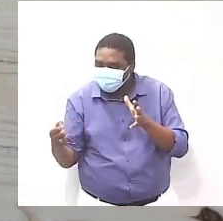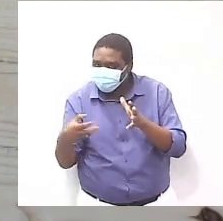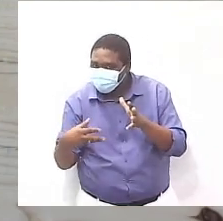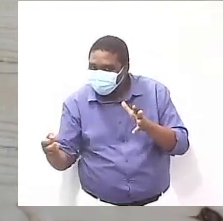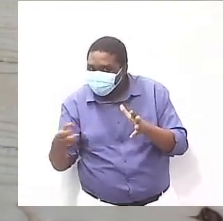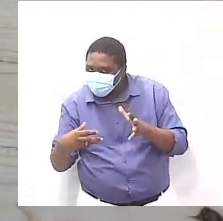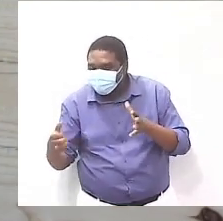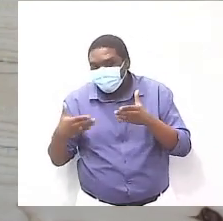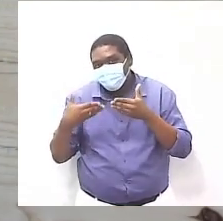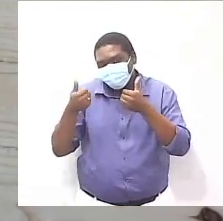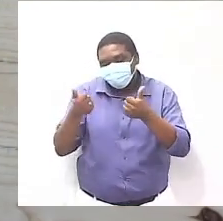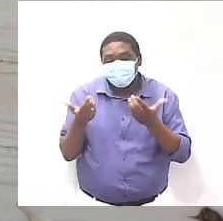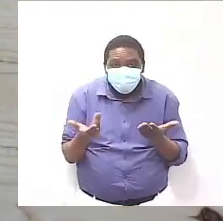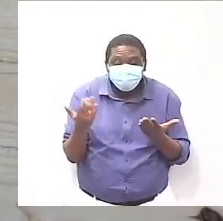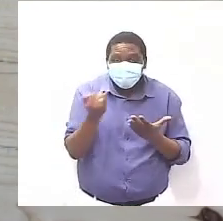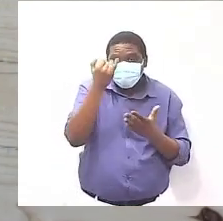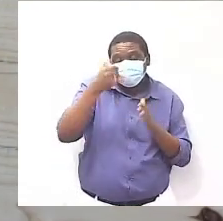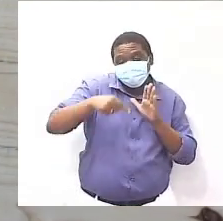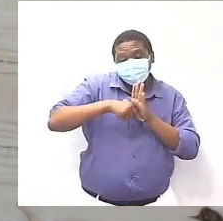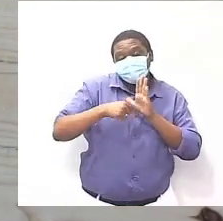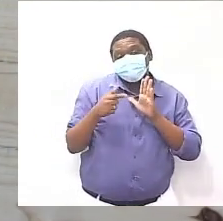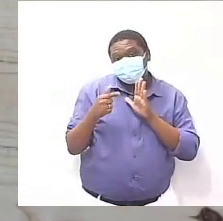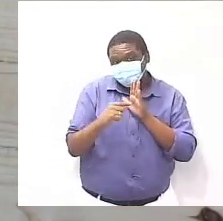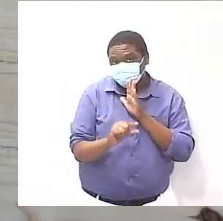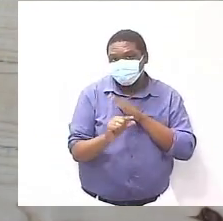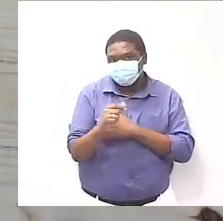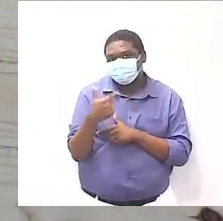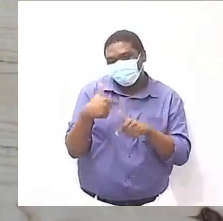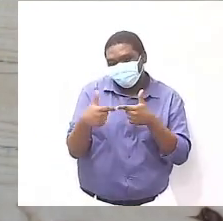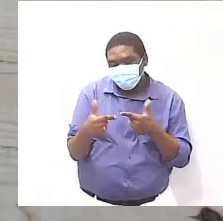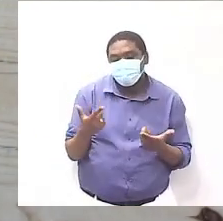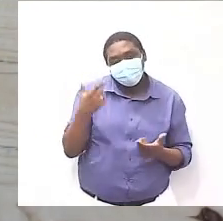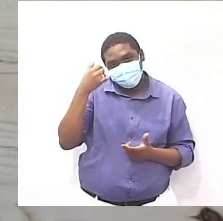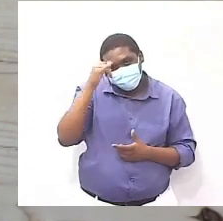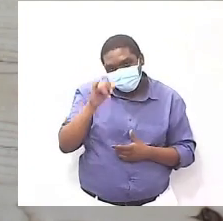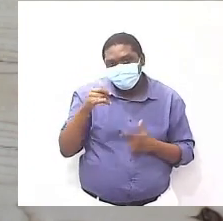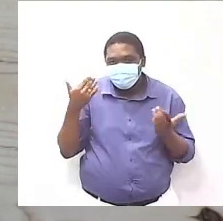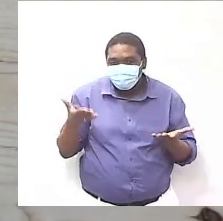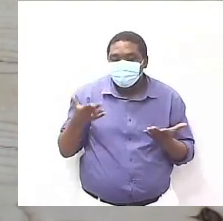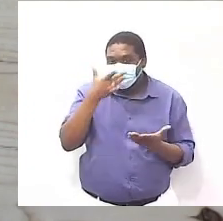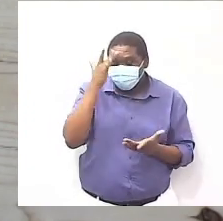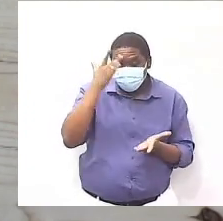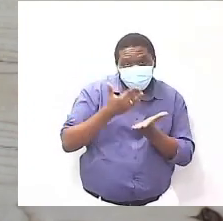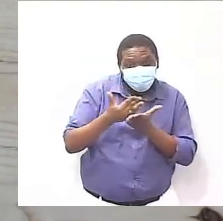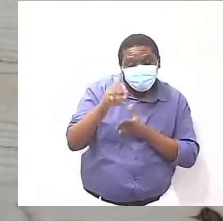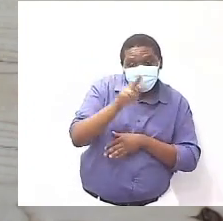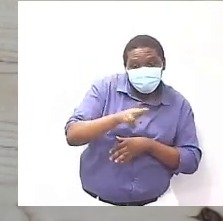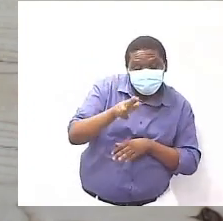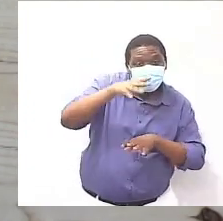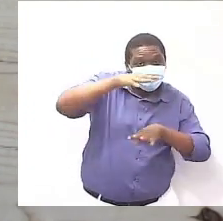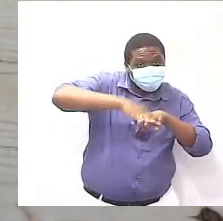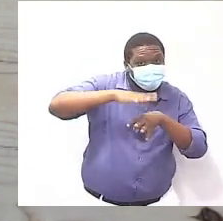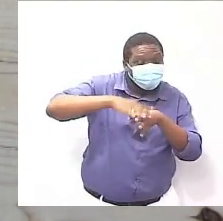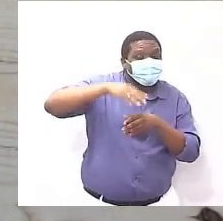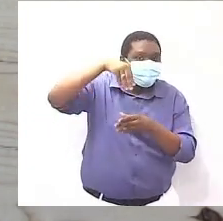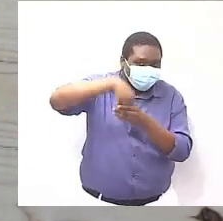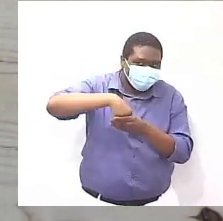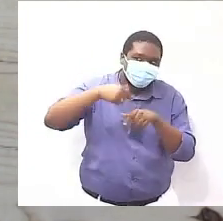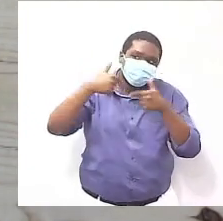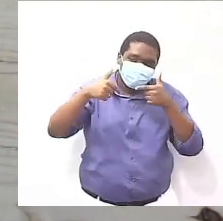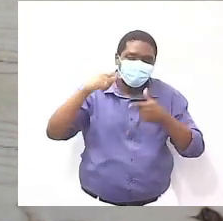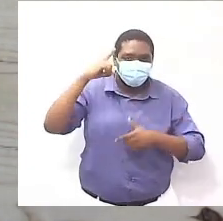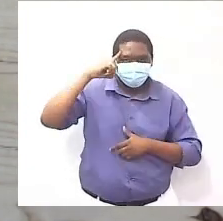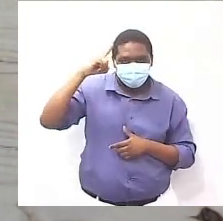quê? Menos trabalho para irrigação, percebe? E aí o homem começou a usar a matemática na sua aplicação no dia a